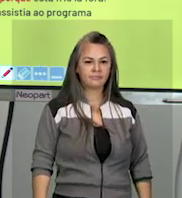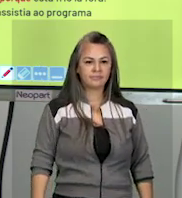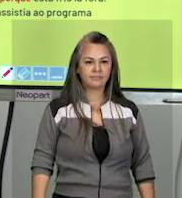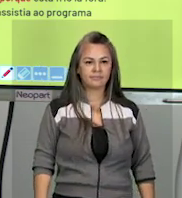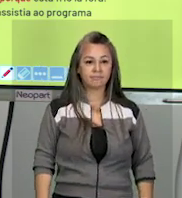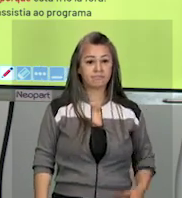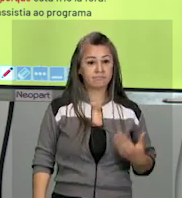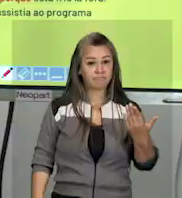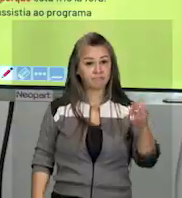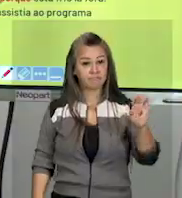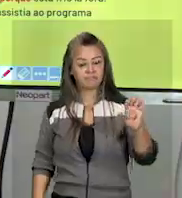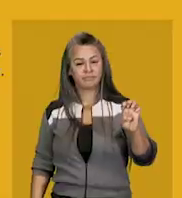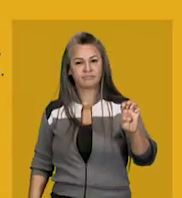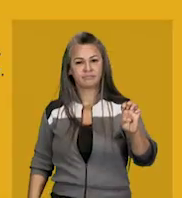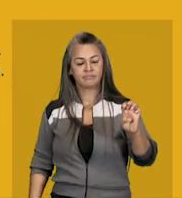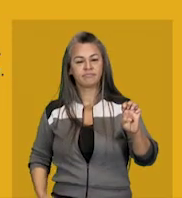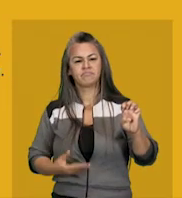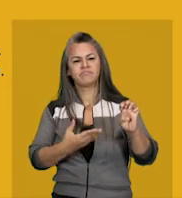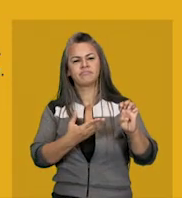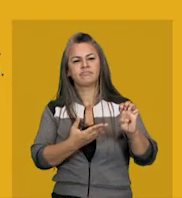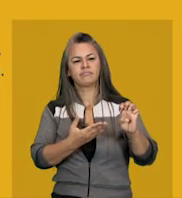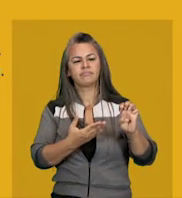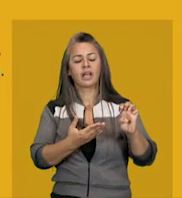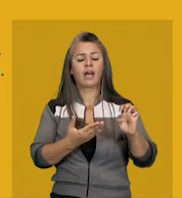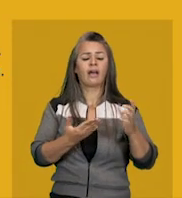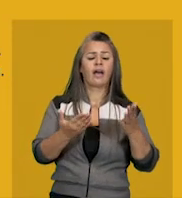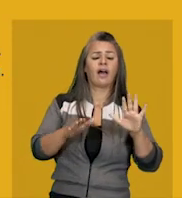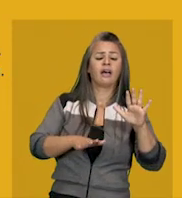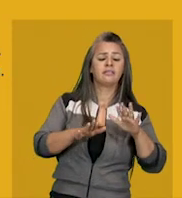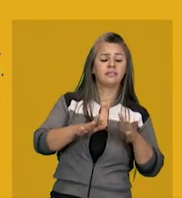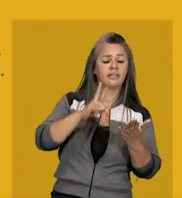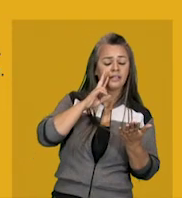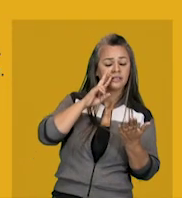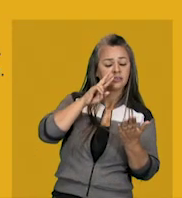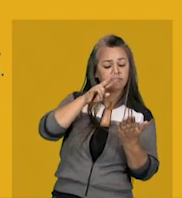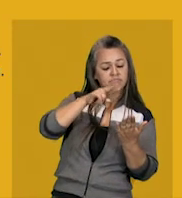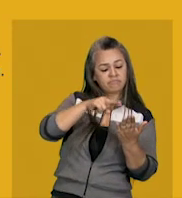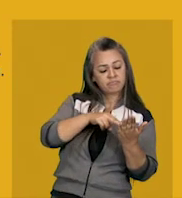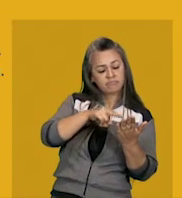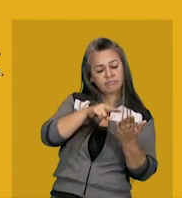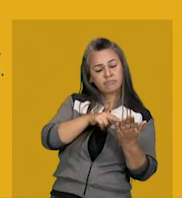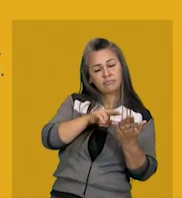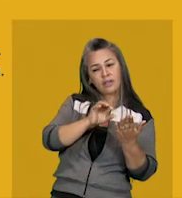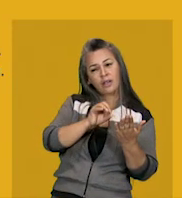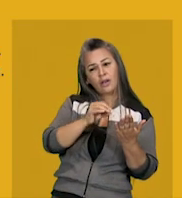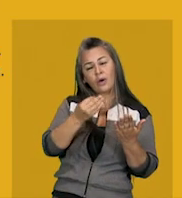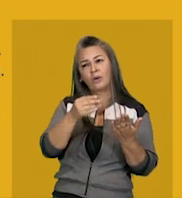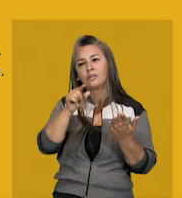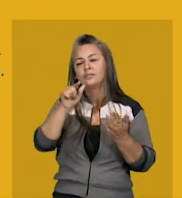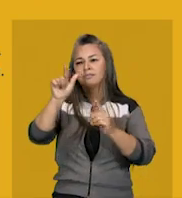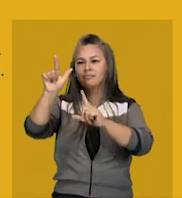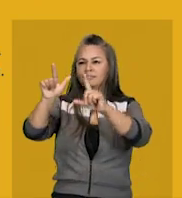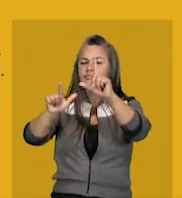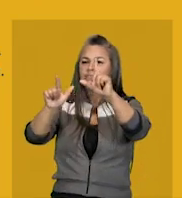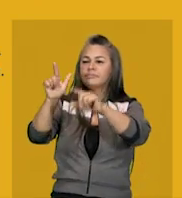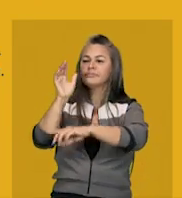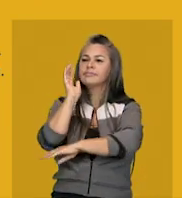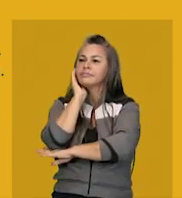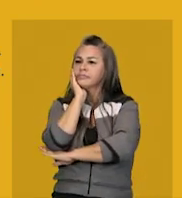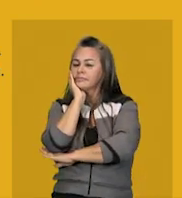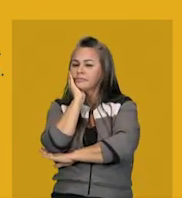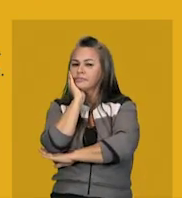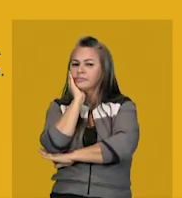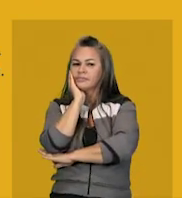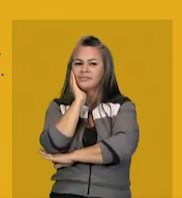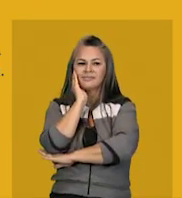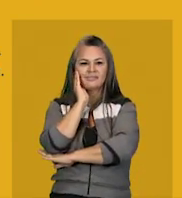E a última, ora lia um livro, ora assistia ao programa de TV. Fazia uma coisa, fazia outra. Estava alternando ações,